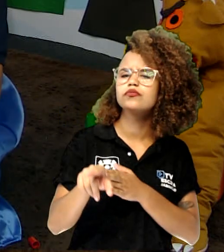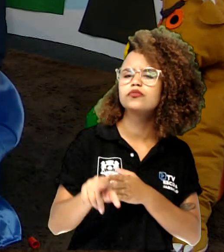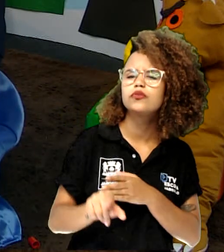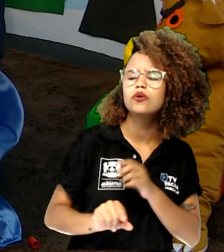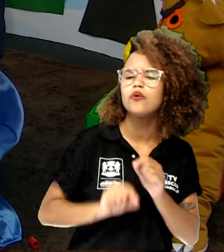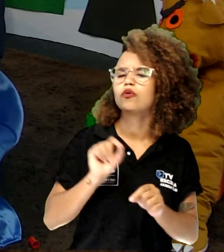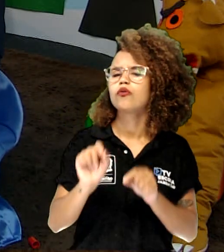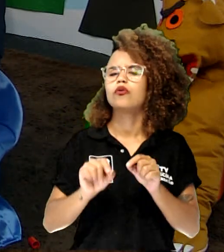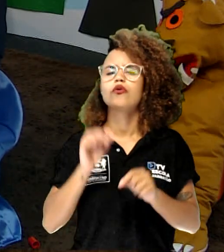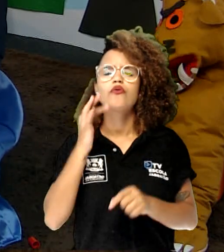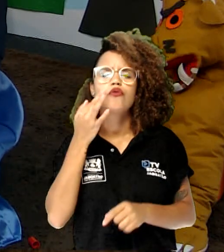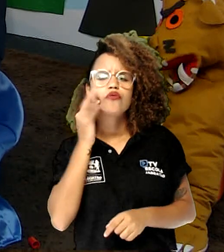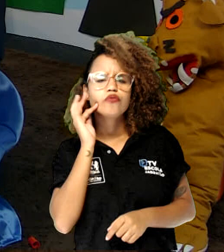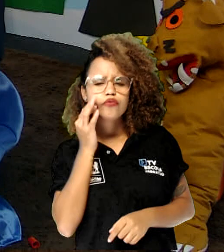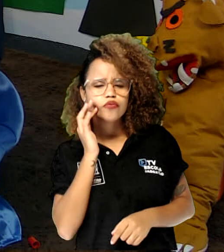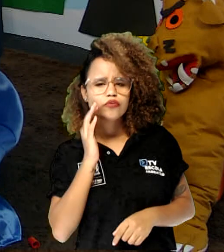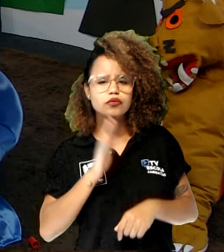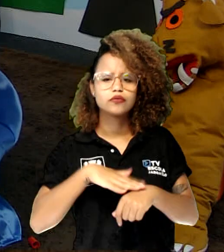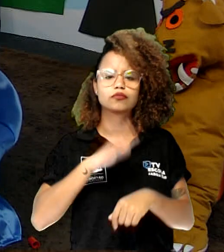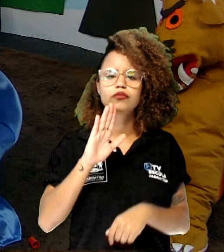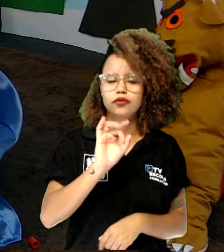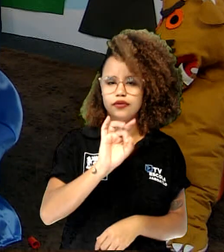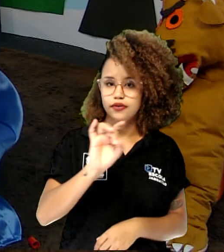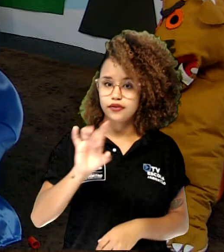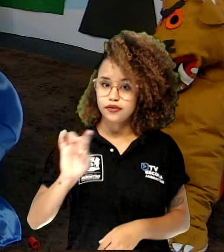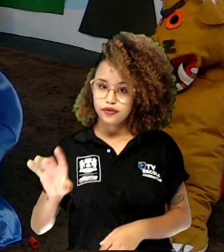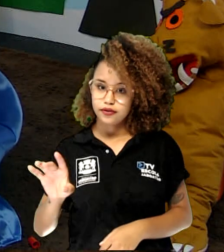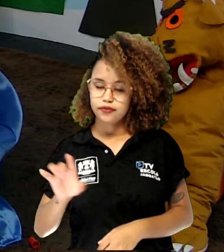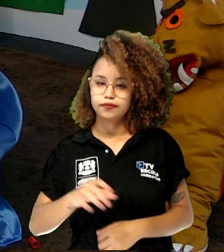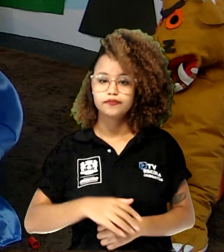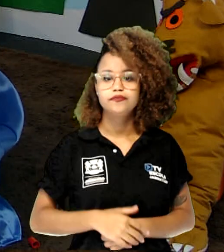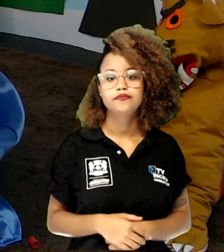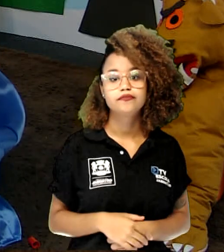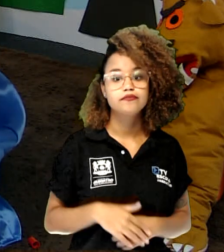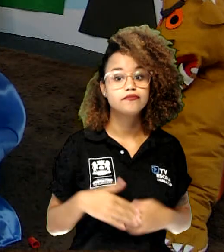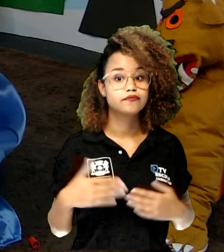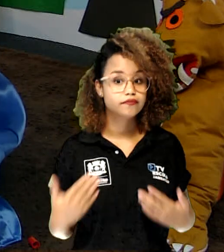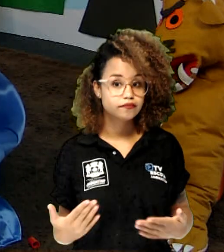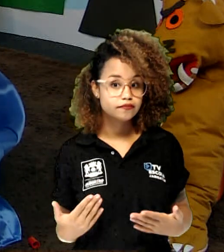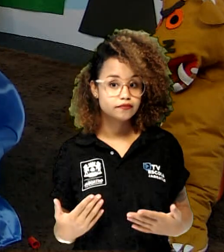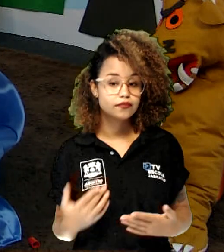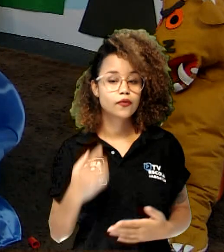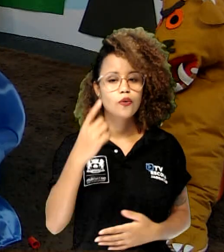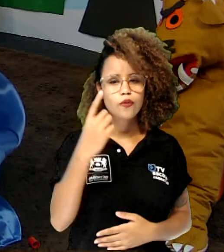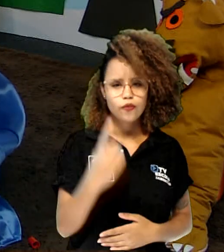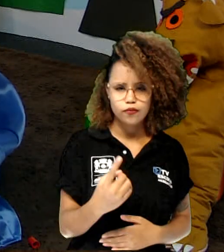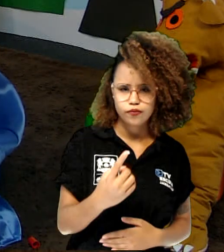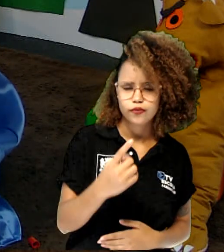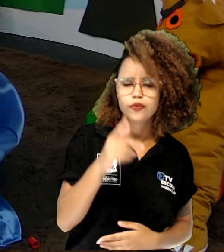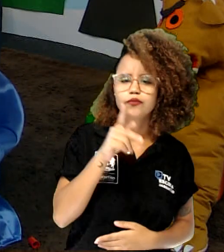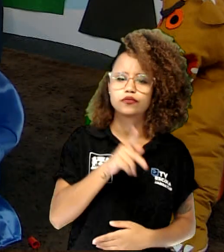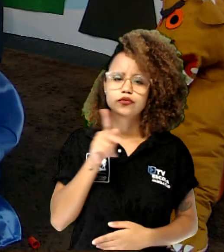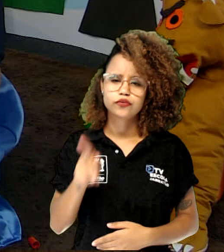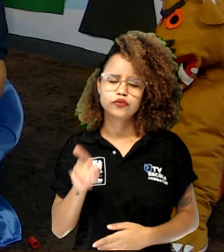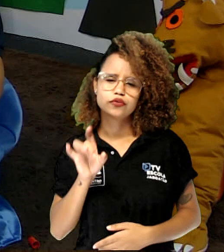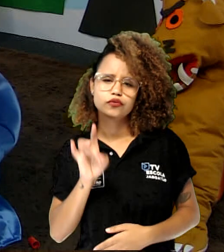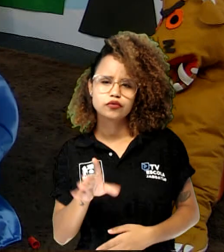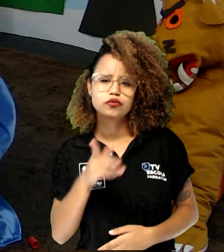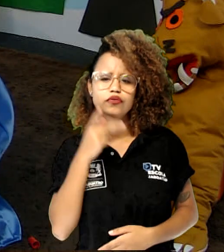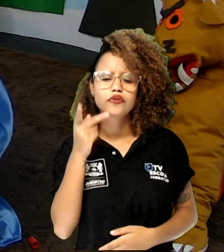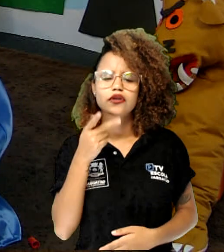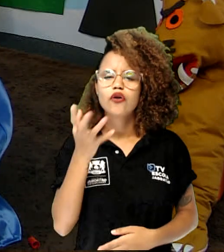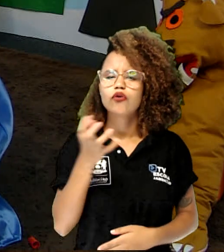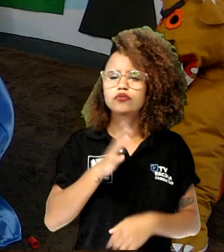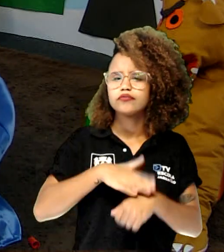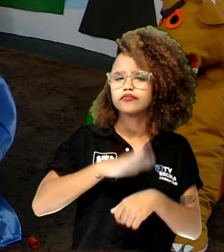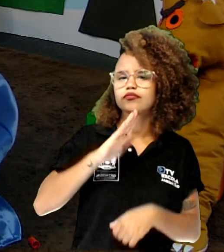qual seria a fruta preferida de cada uma delas. E uma delas, apenas uma, disse que